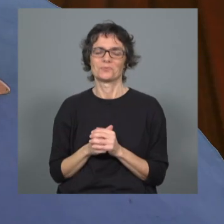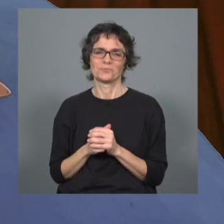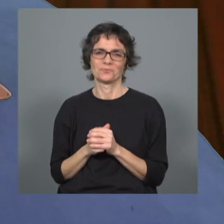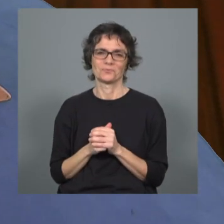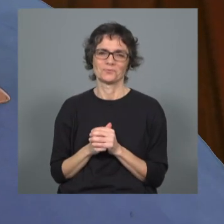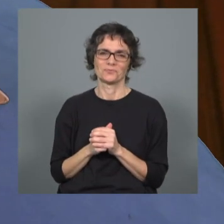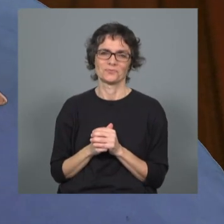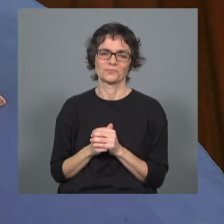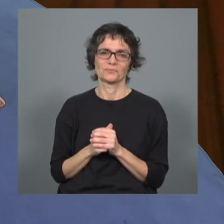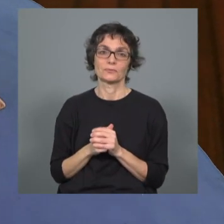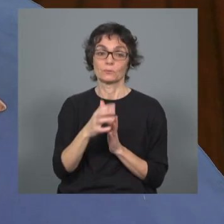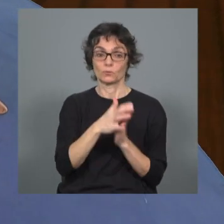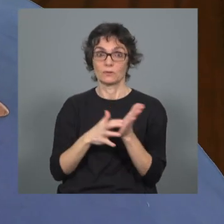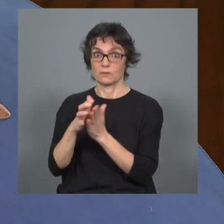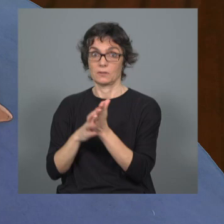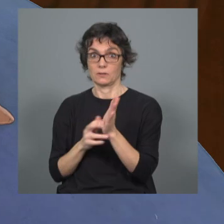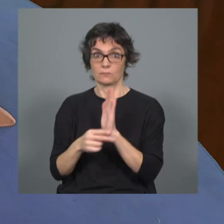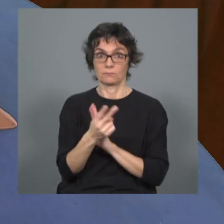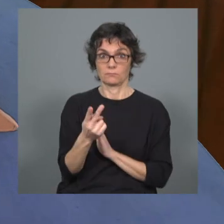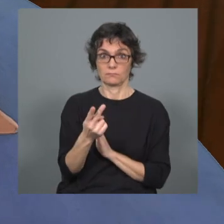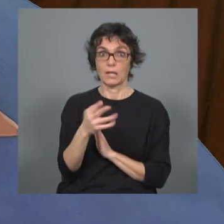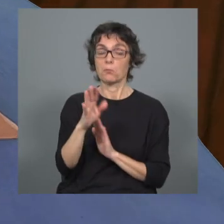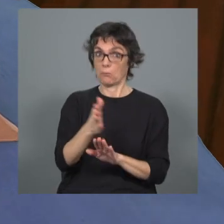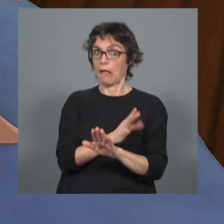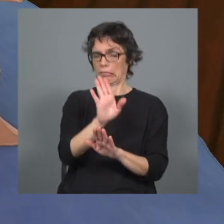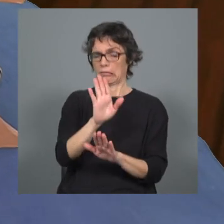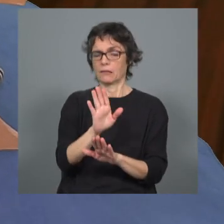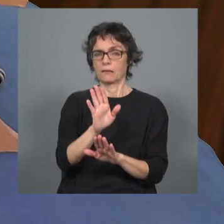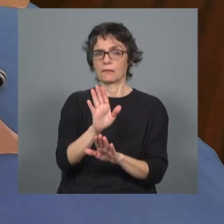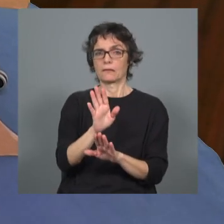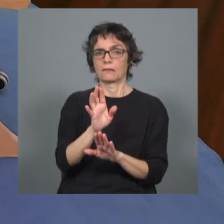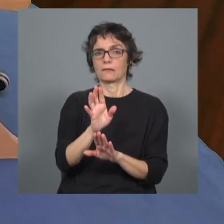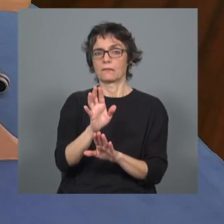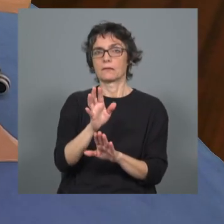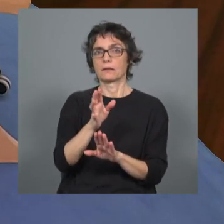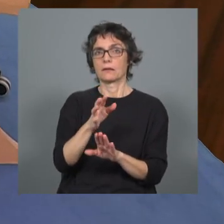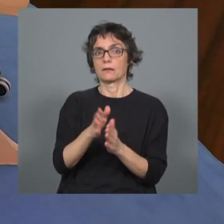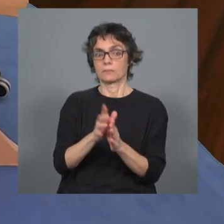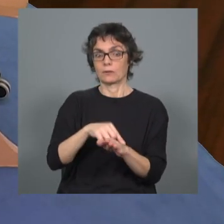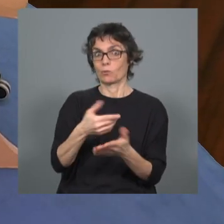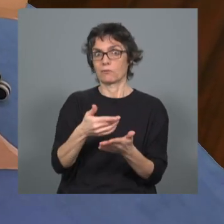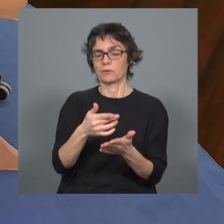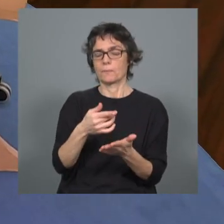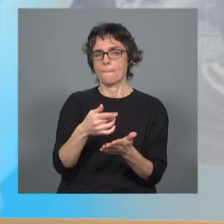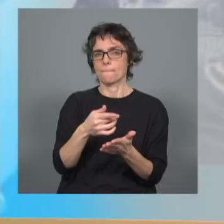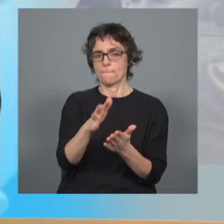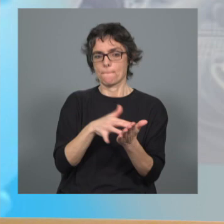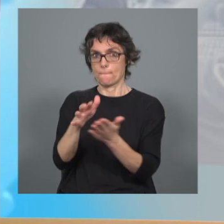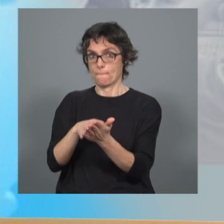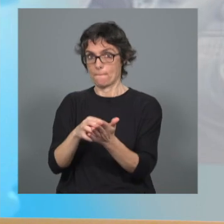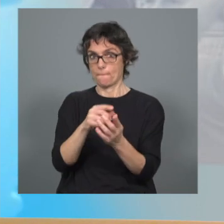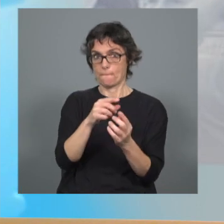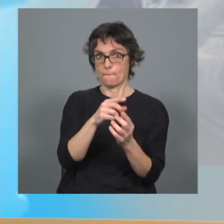Os 2 textos, e já agora uma palavra que talvez possa enquadrar, até aproveitando bem o tempo, os 2 textos, a primeira e a